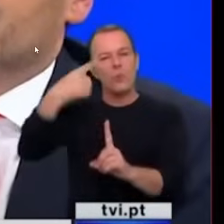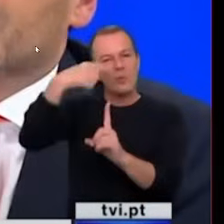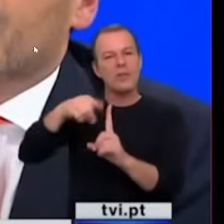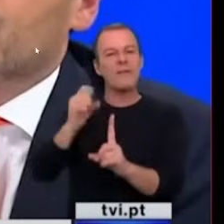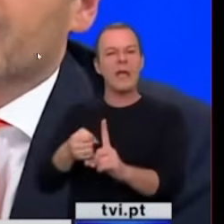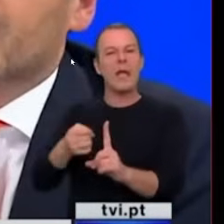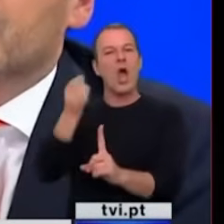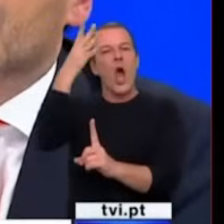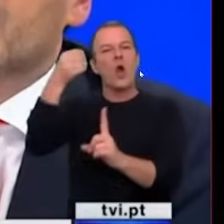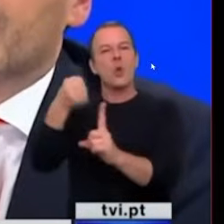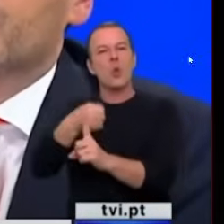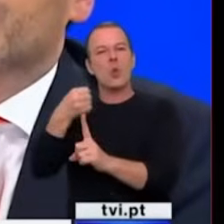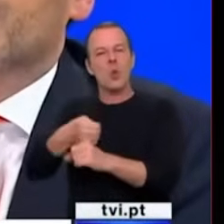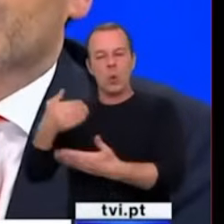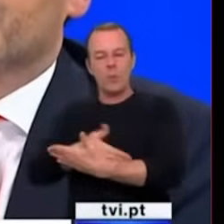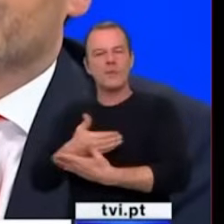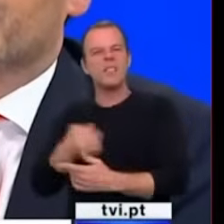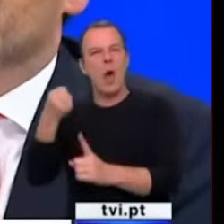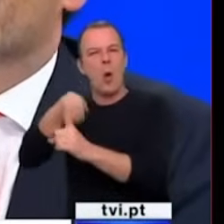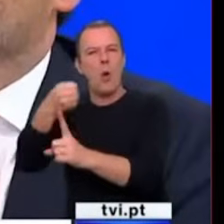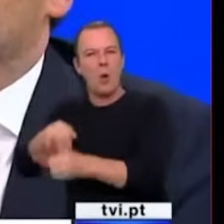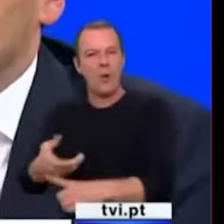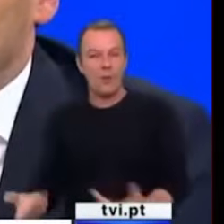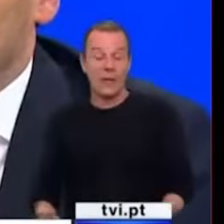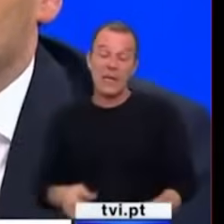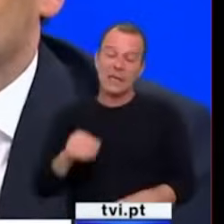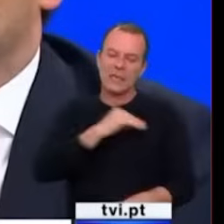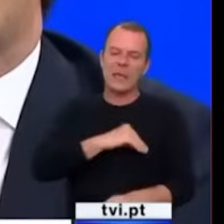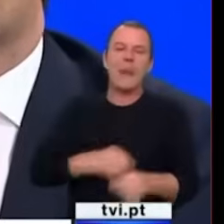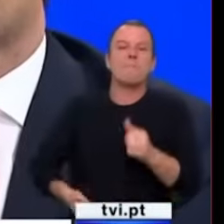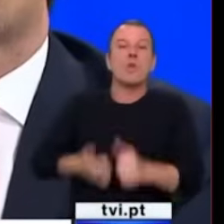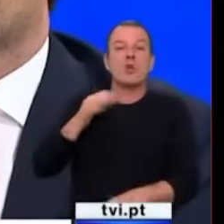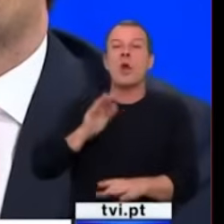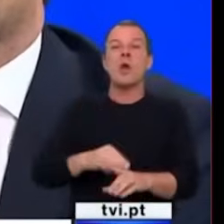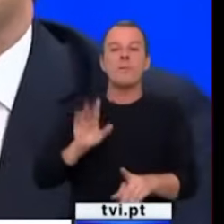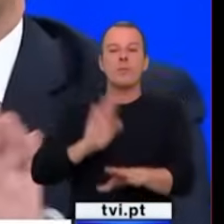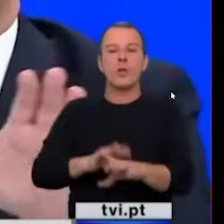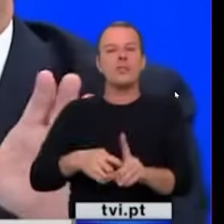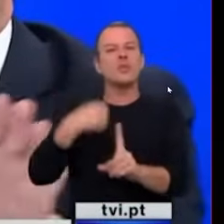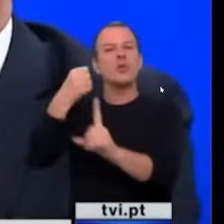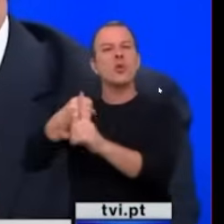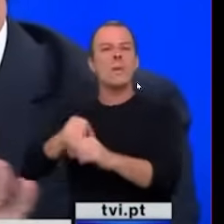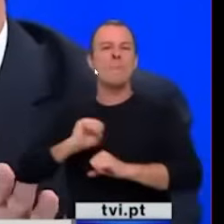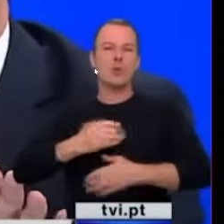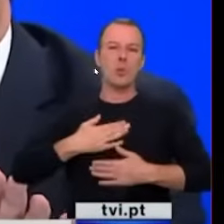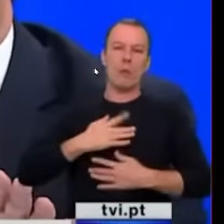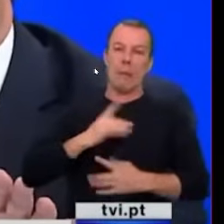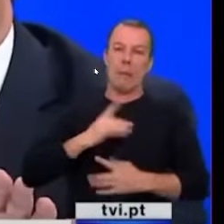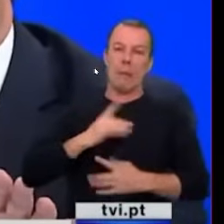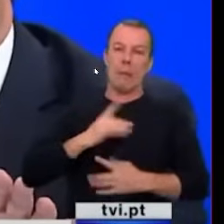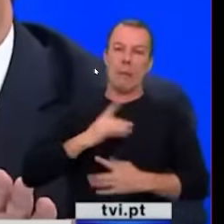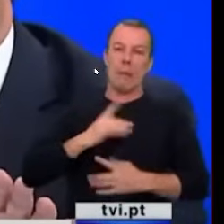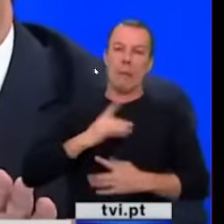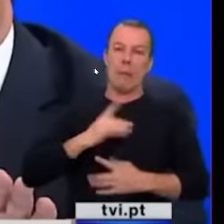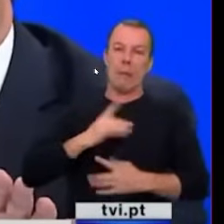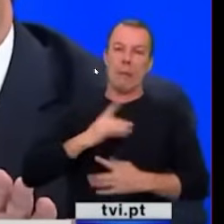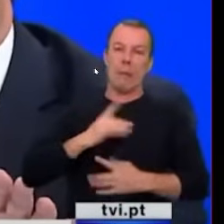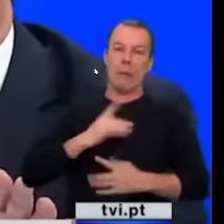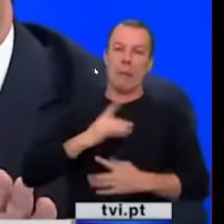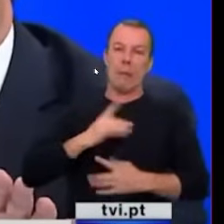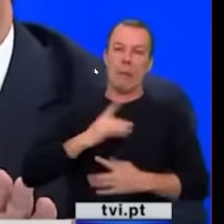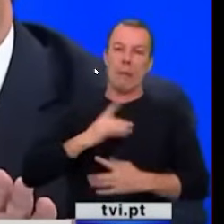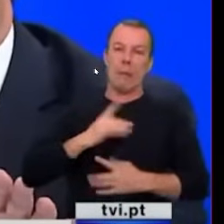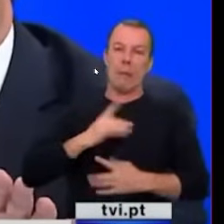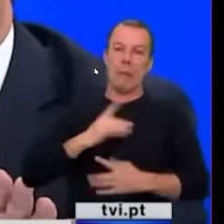B Foi uma boa resposta e é a luta por melhores é para isso que eu luto jogos de bastidores isso eu deix para o PS e para o PSD ah ninguém